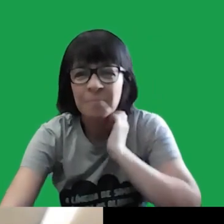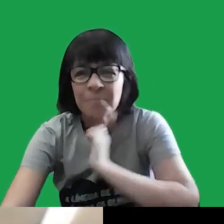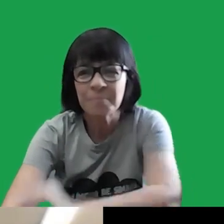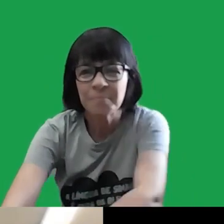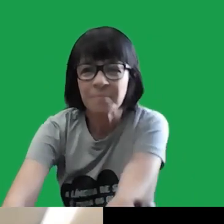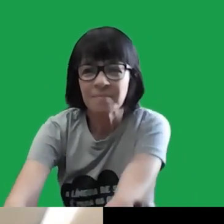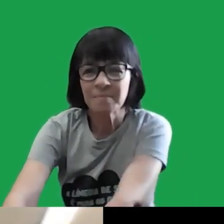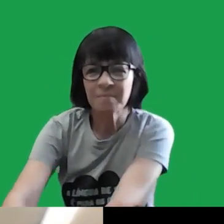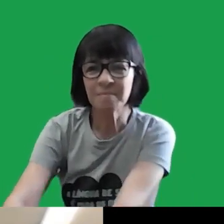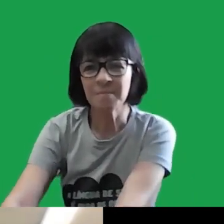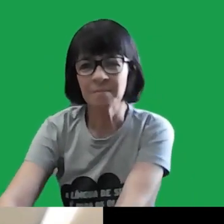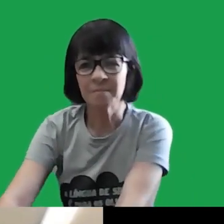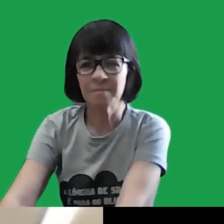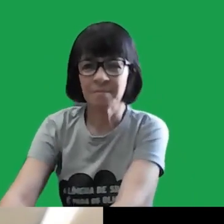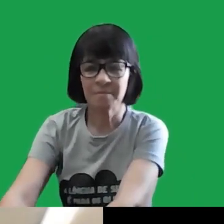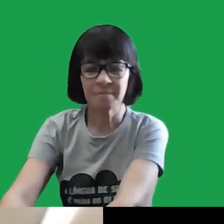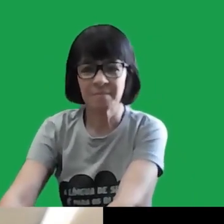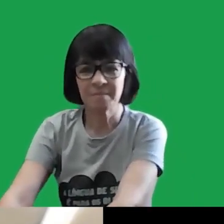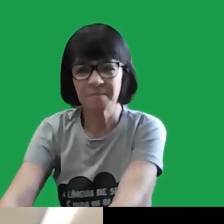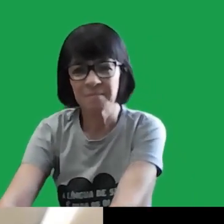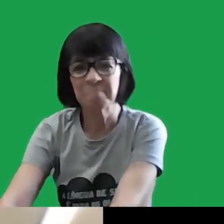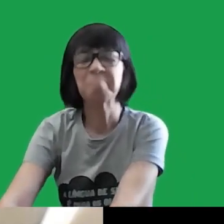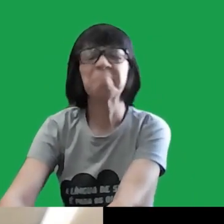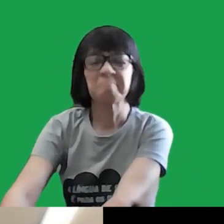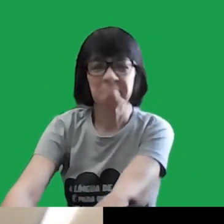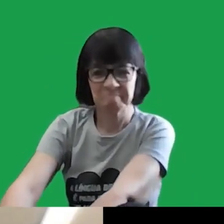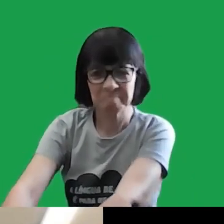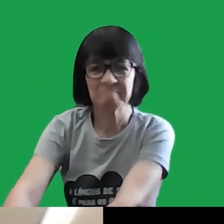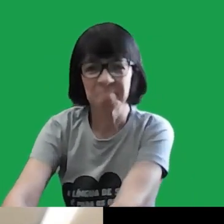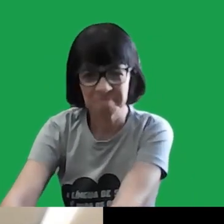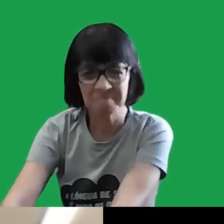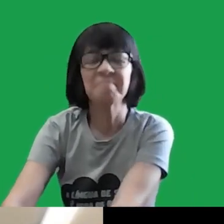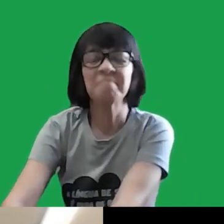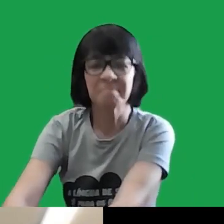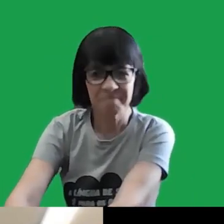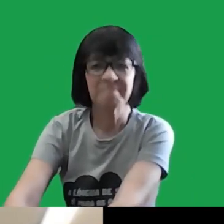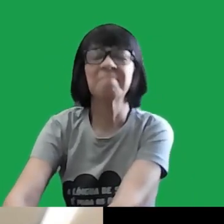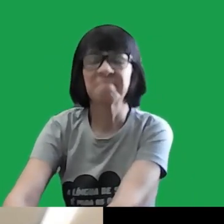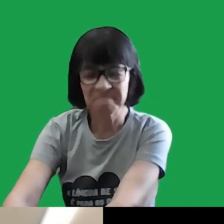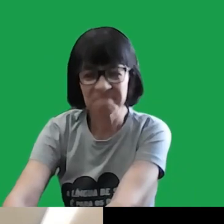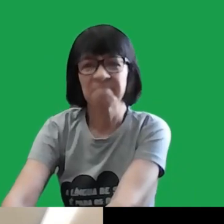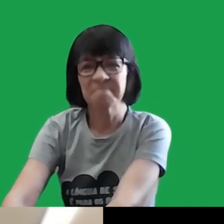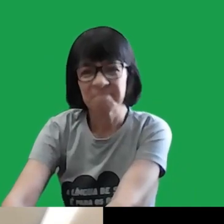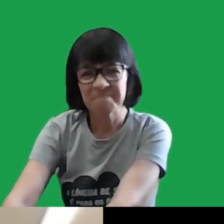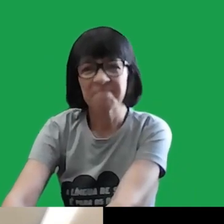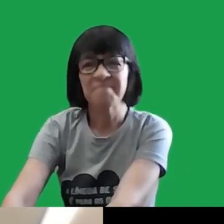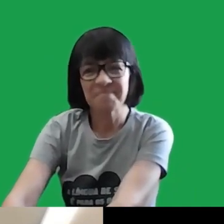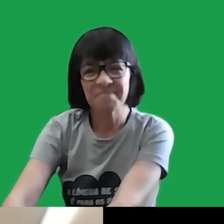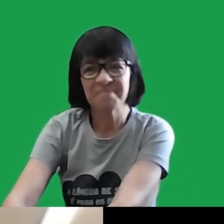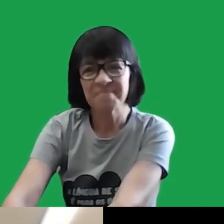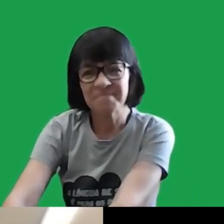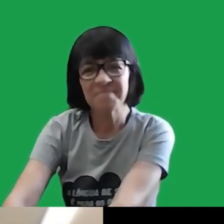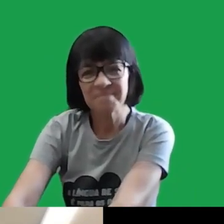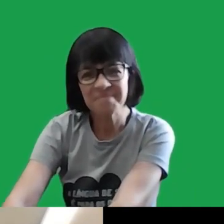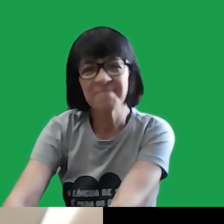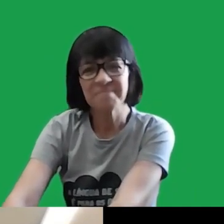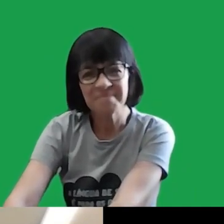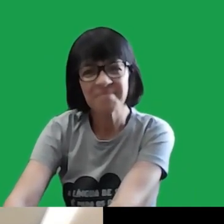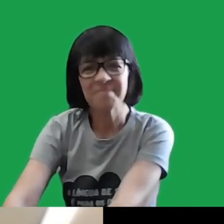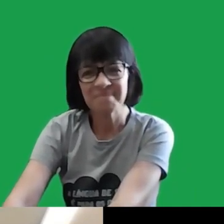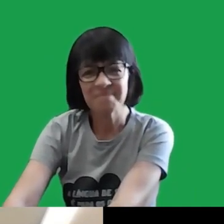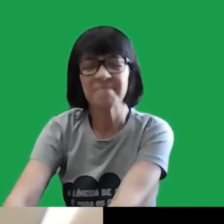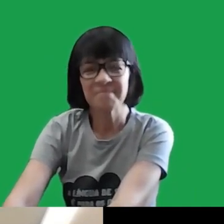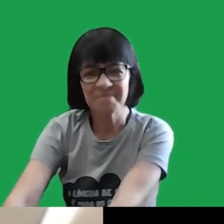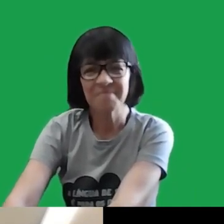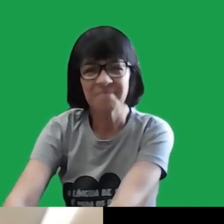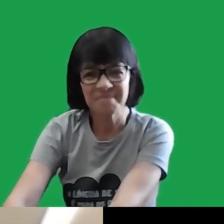Só que falei, ah, quer saber? A experiência tem que ser vivida. Então, vamos lá e